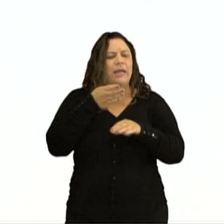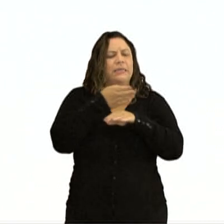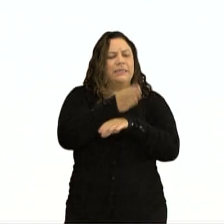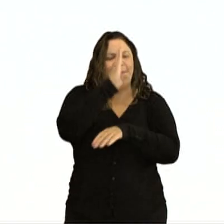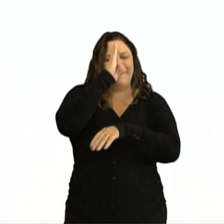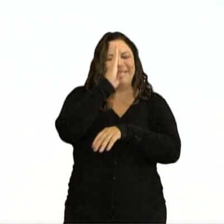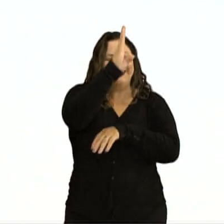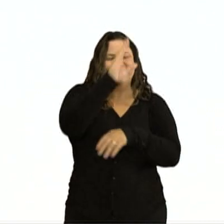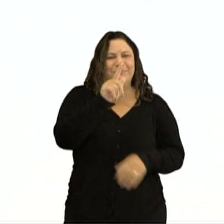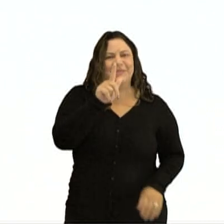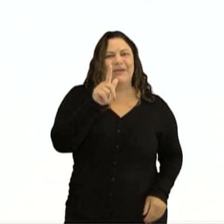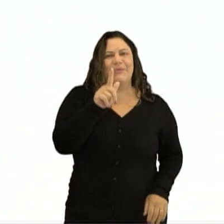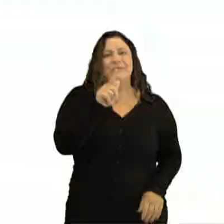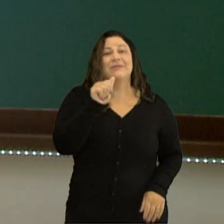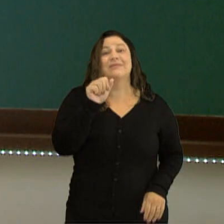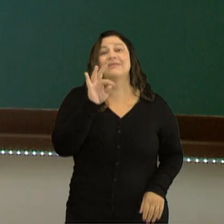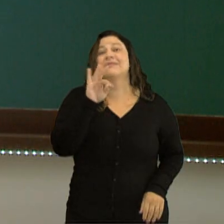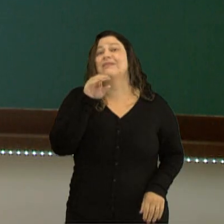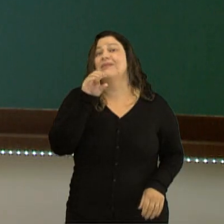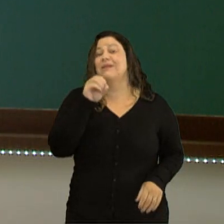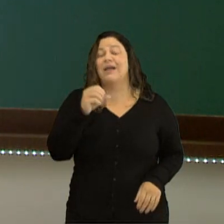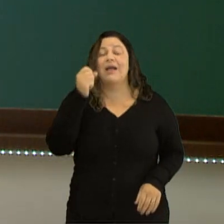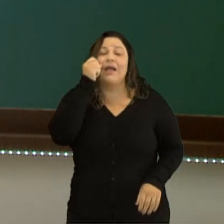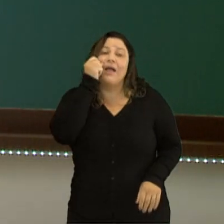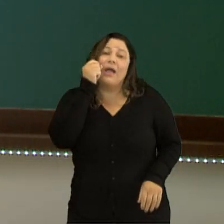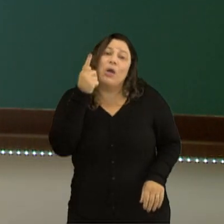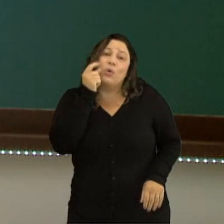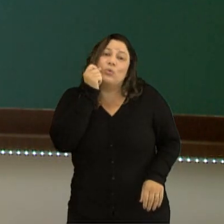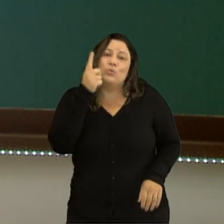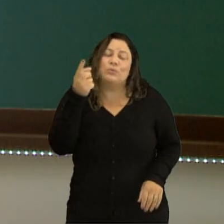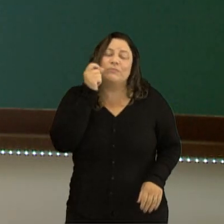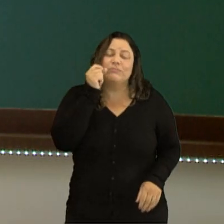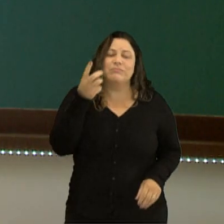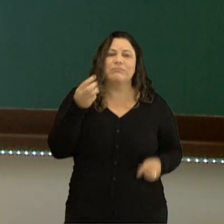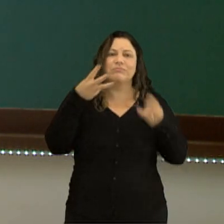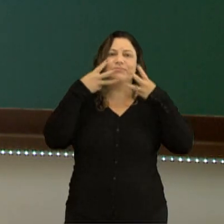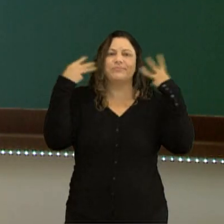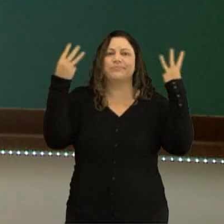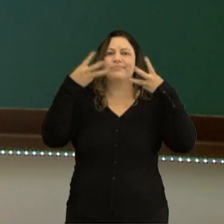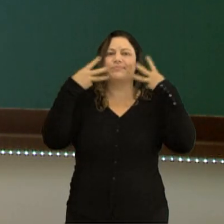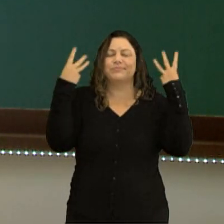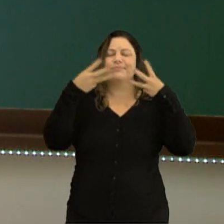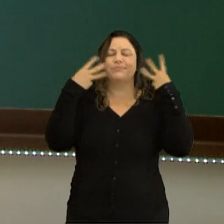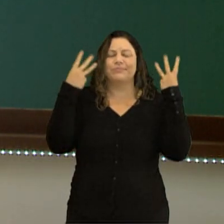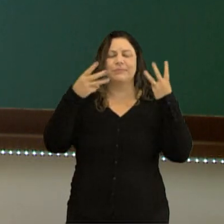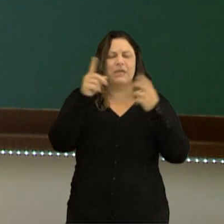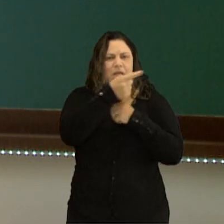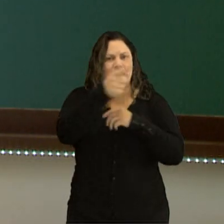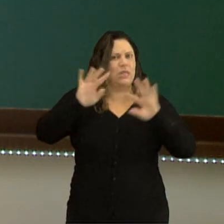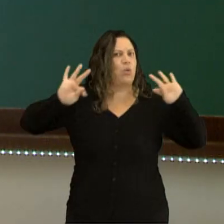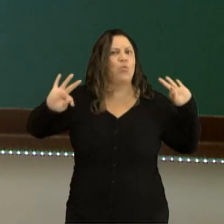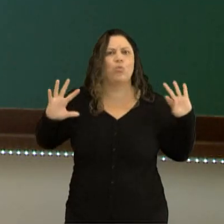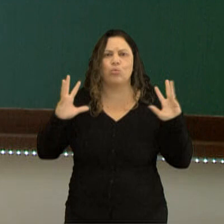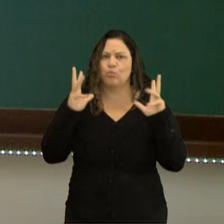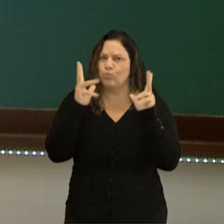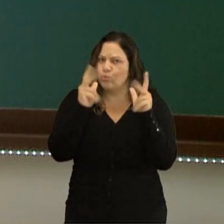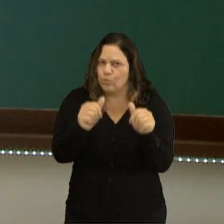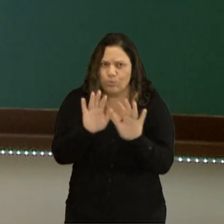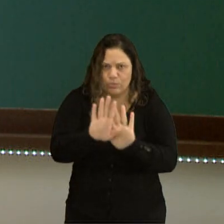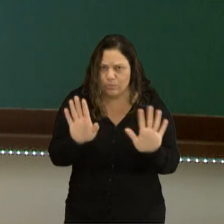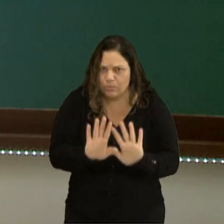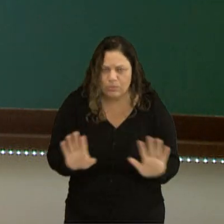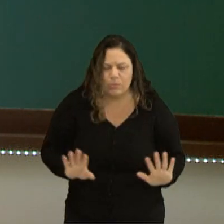gatos. Infelizmente, sim, professor, os gatinhos. Não estou dizendo que todos eles, claro que